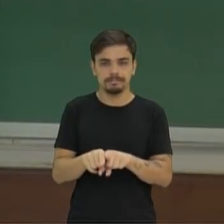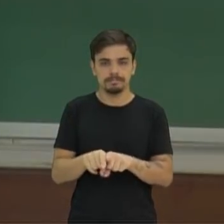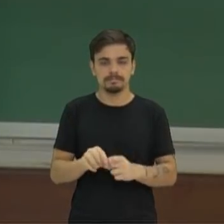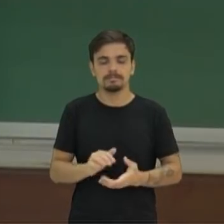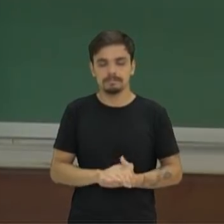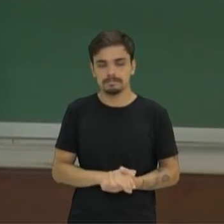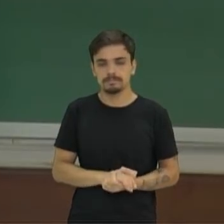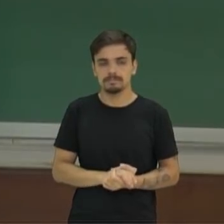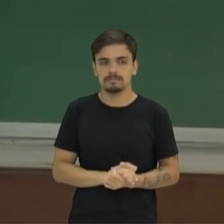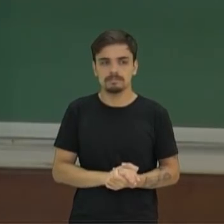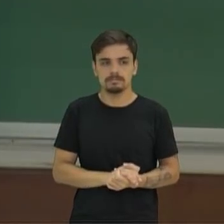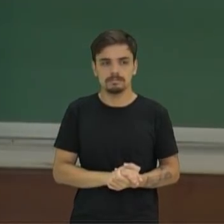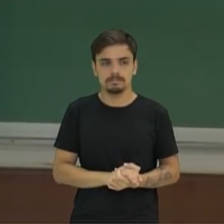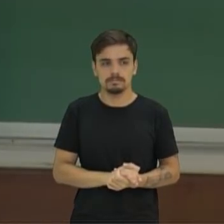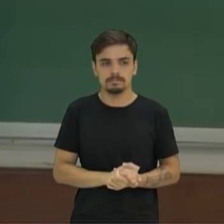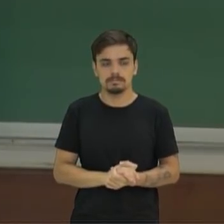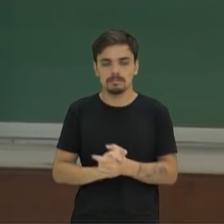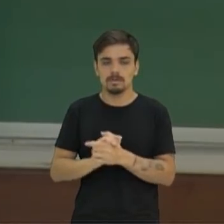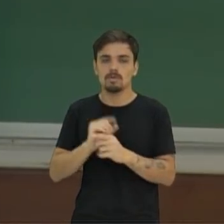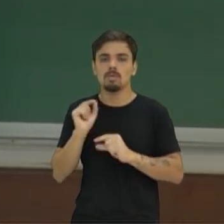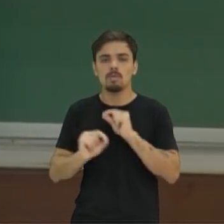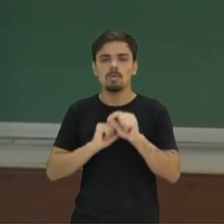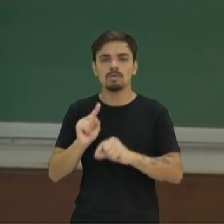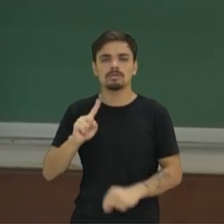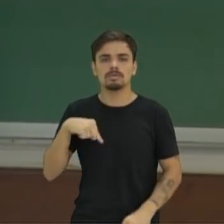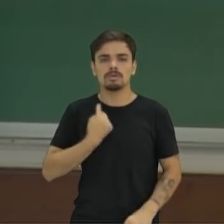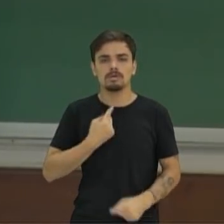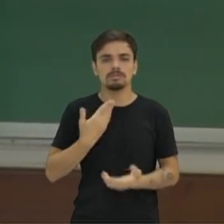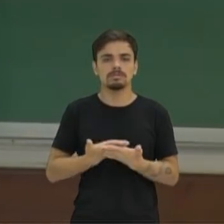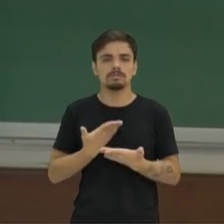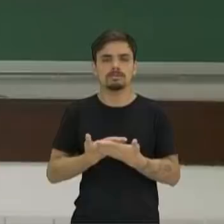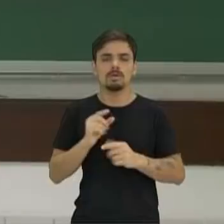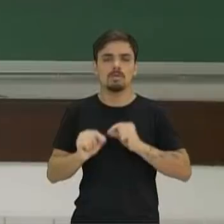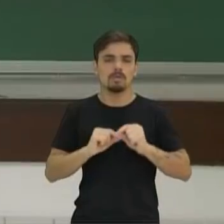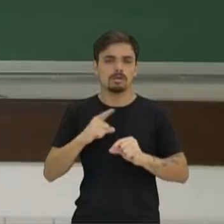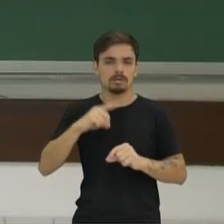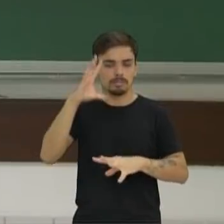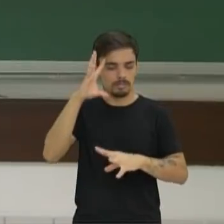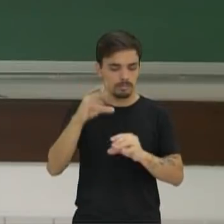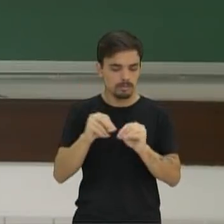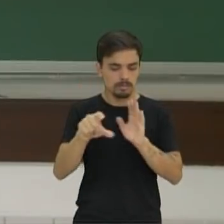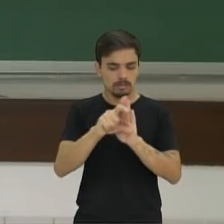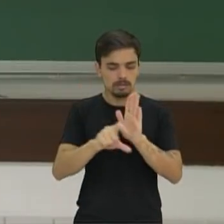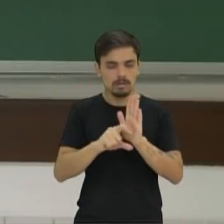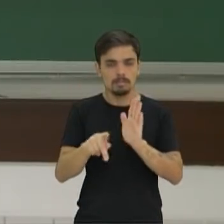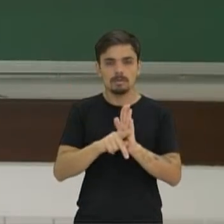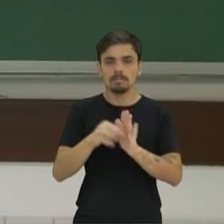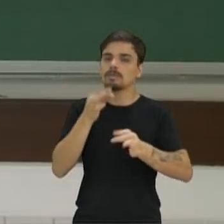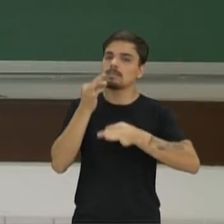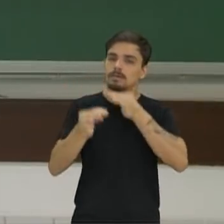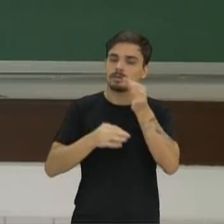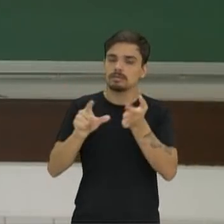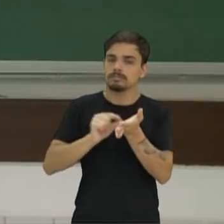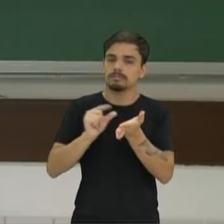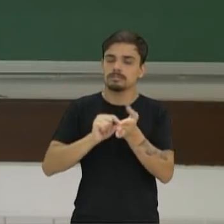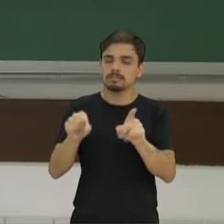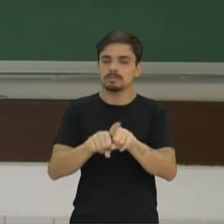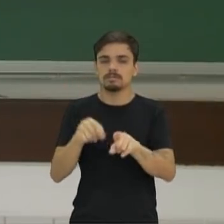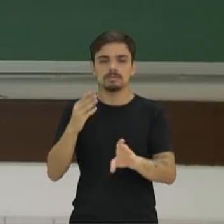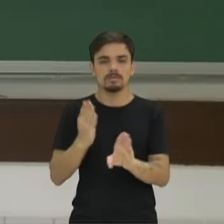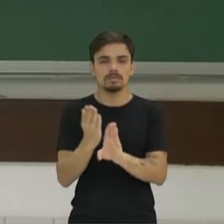qual? A existência. O que nós vimos hoje? Lemos e interpretamos parte de um artigo de opinião, identificamos